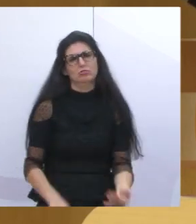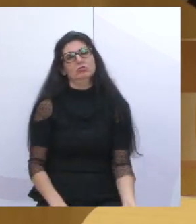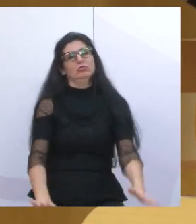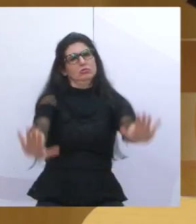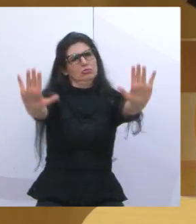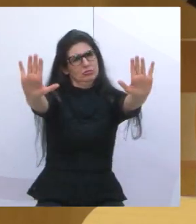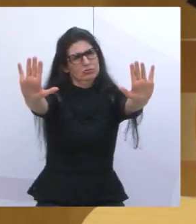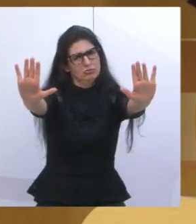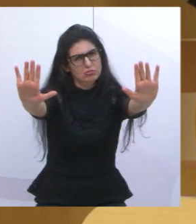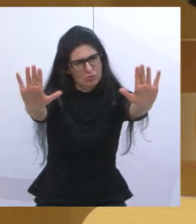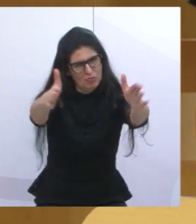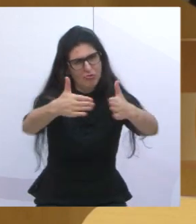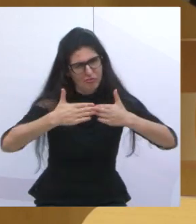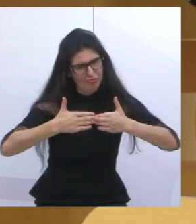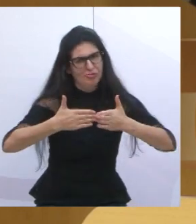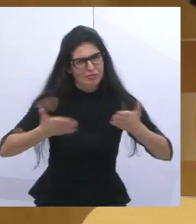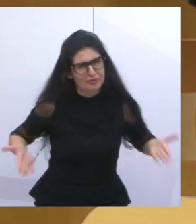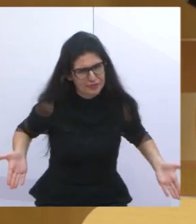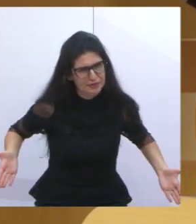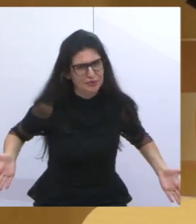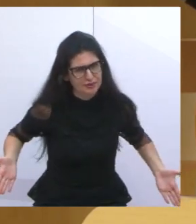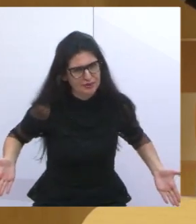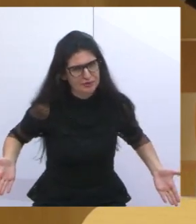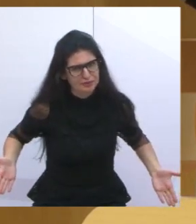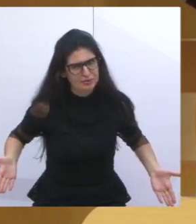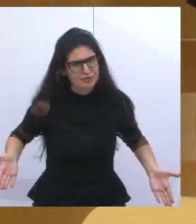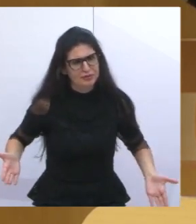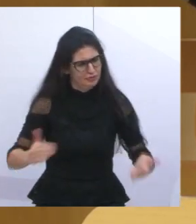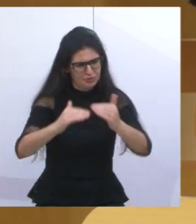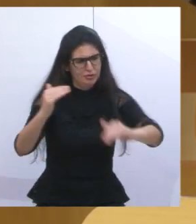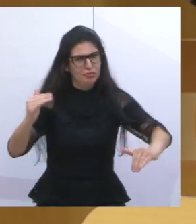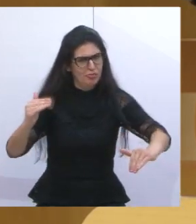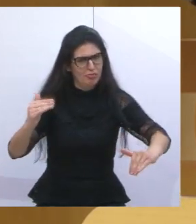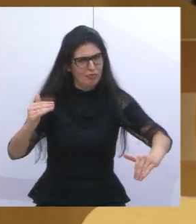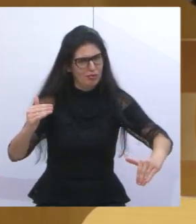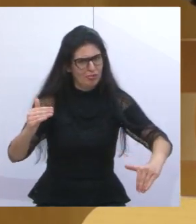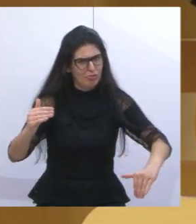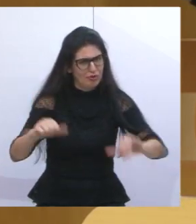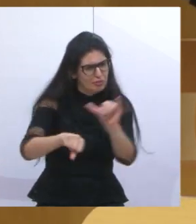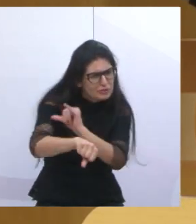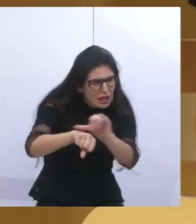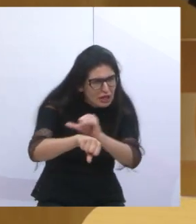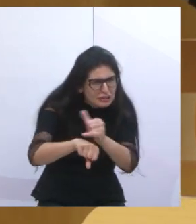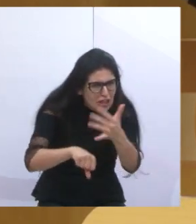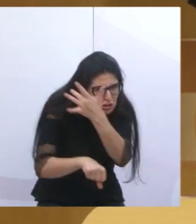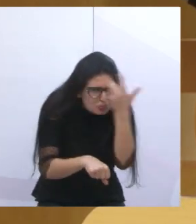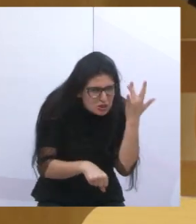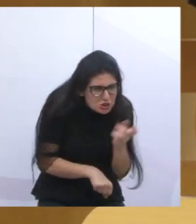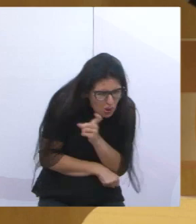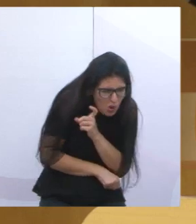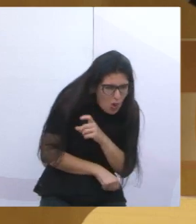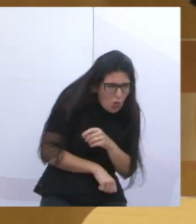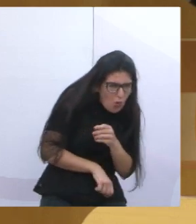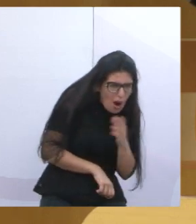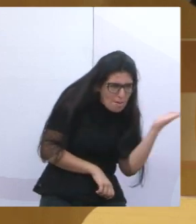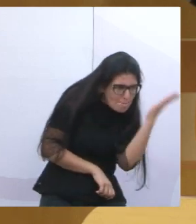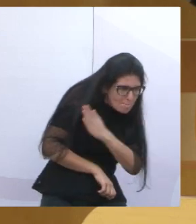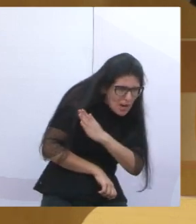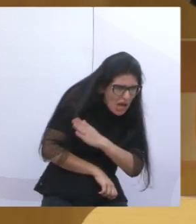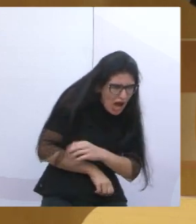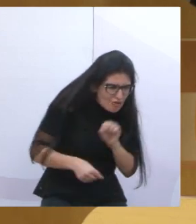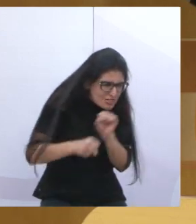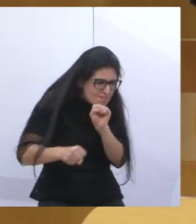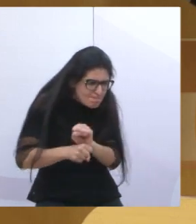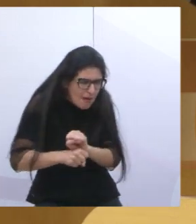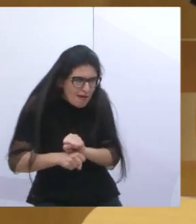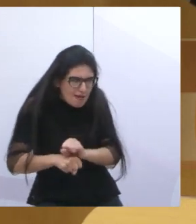de comprar alguma coisa para o seu filho, que deixou de fazer uma viagem, que deixou de passear para pagar em dia a sua conta,